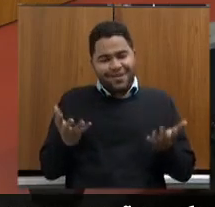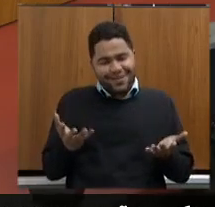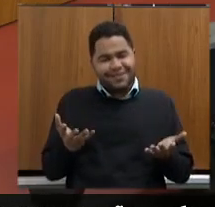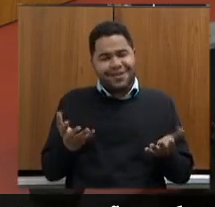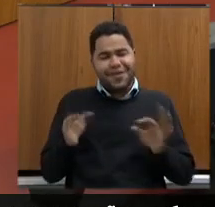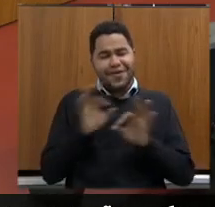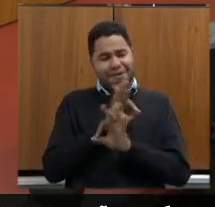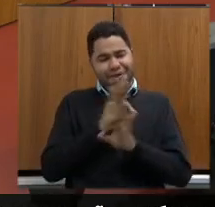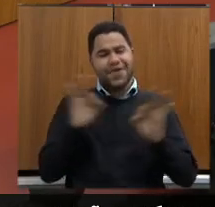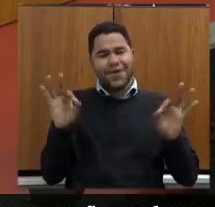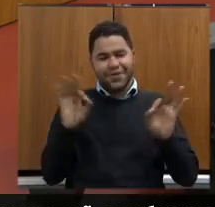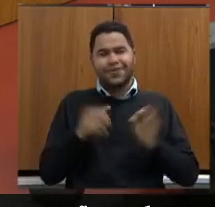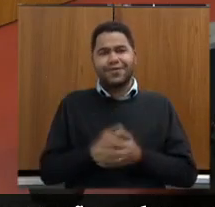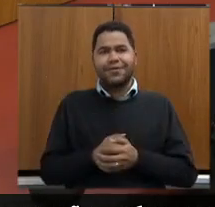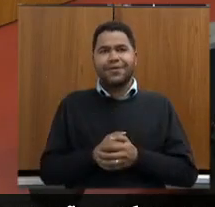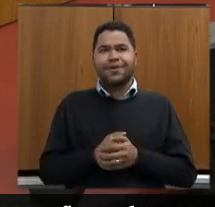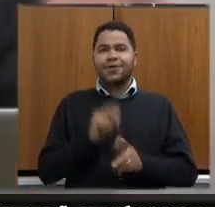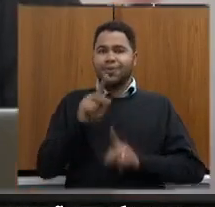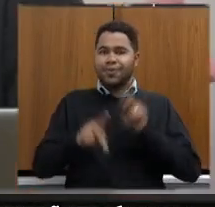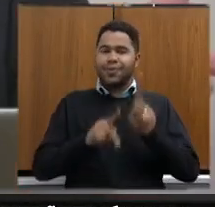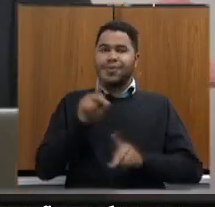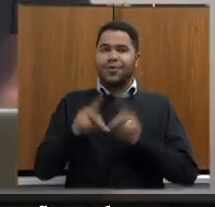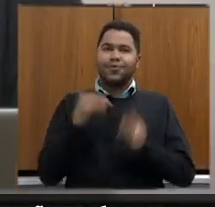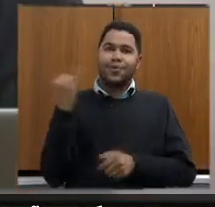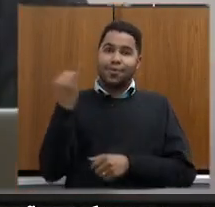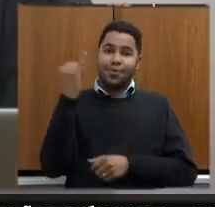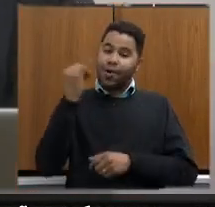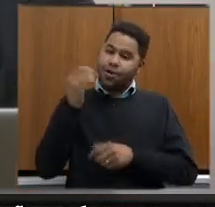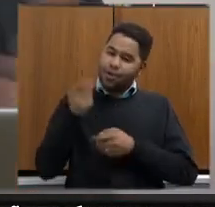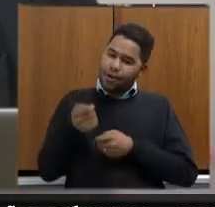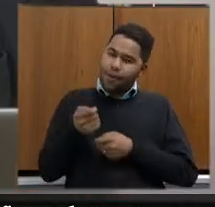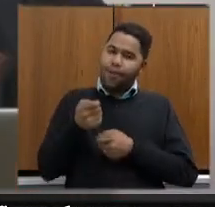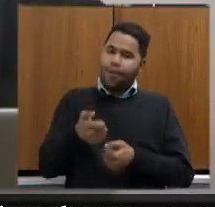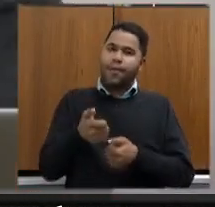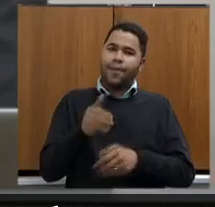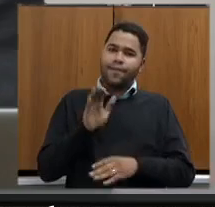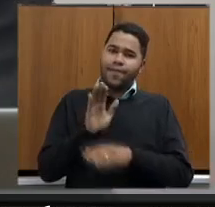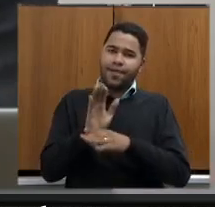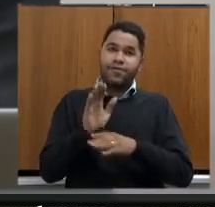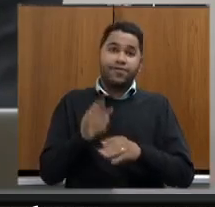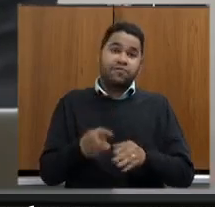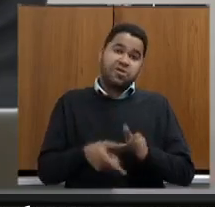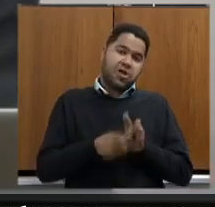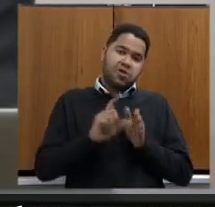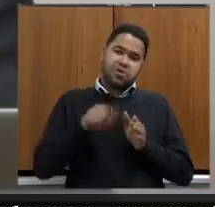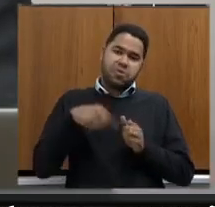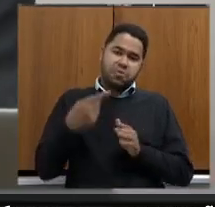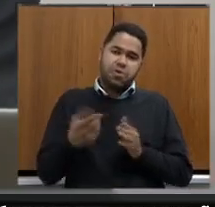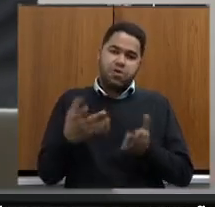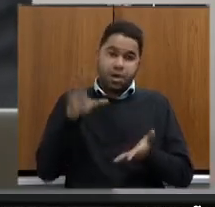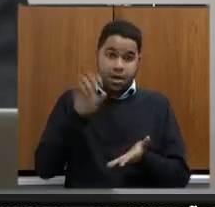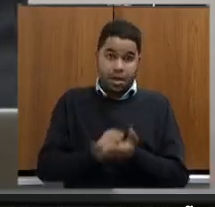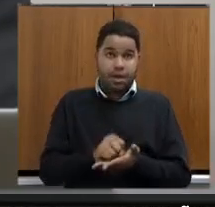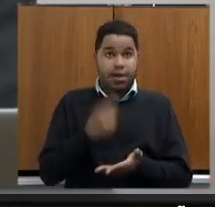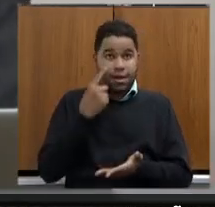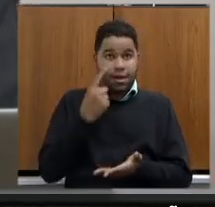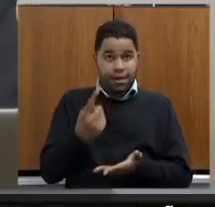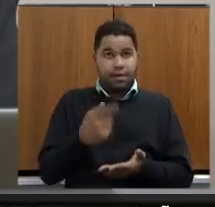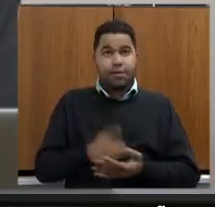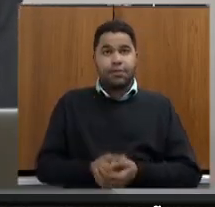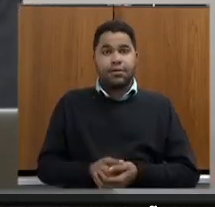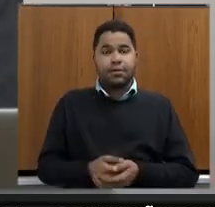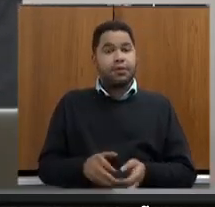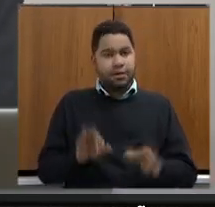ótimo para a população que importa é o benefício depois da eleição está registrado tu